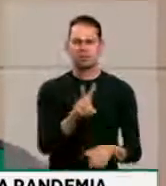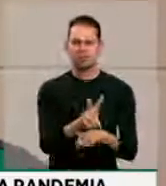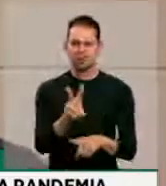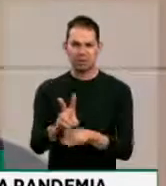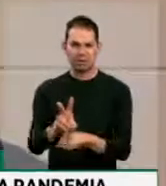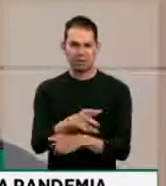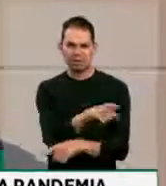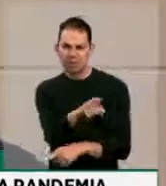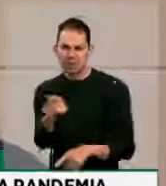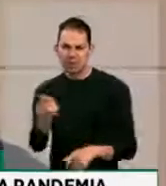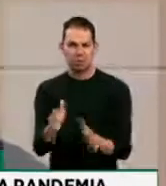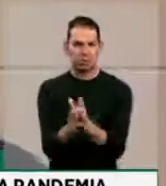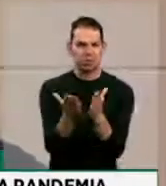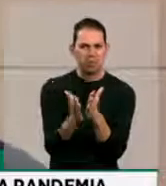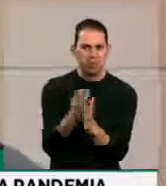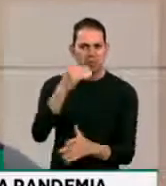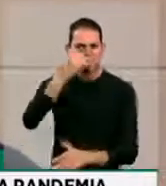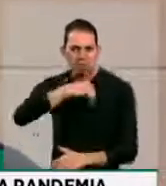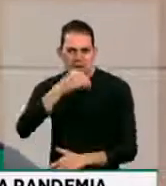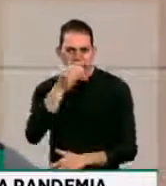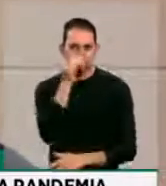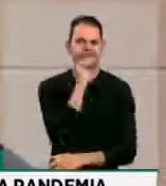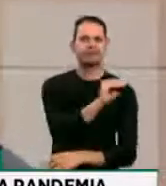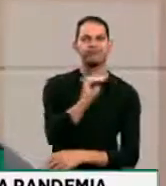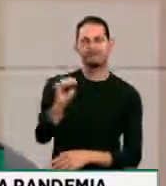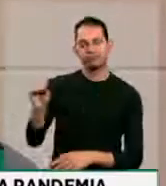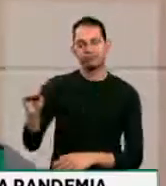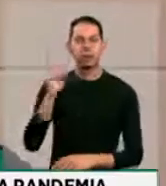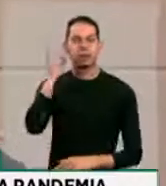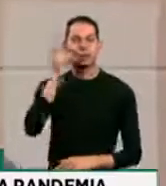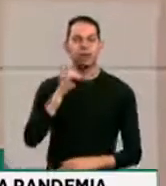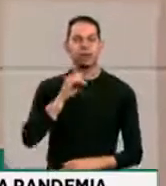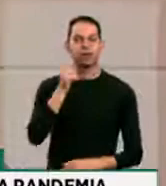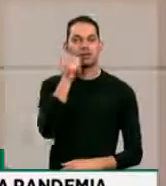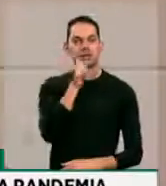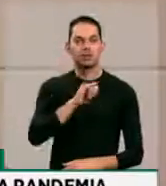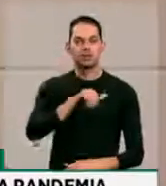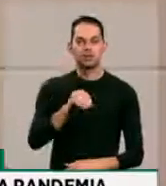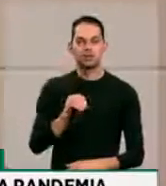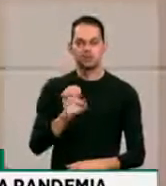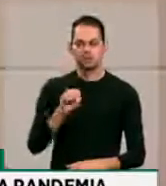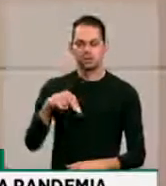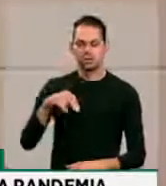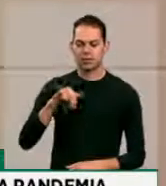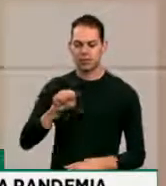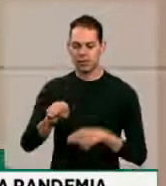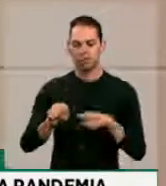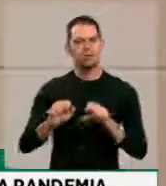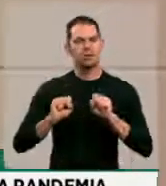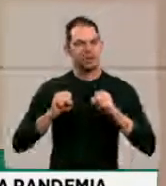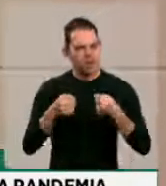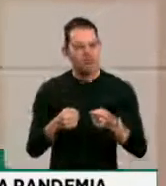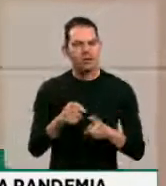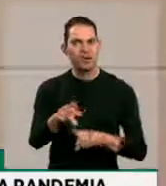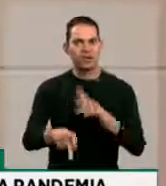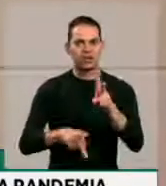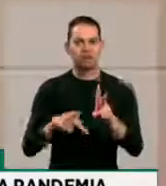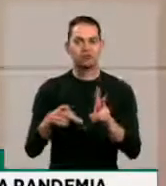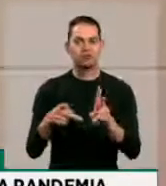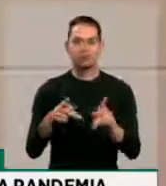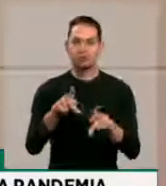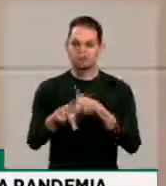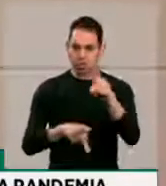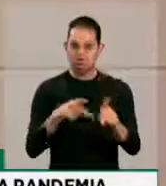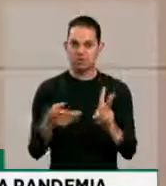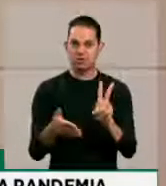mais vulneráveis no nosso país. A deputada Joênia, pela Frente Parlamentar em Defesa dos Povos Indígenas, já está se